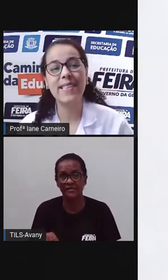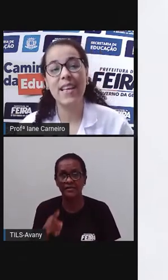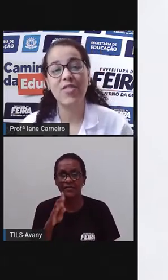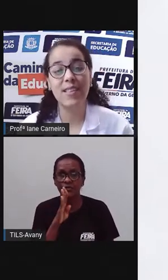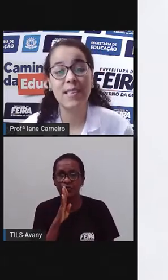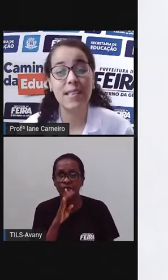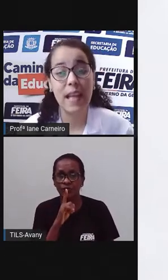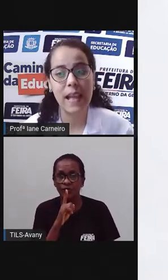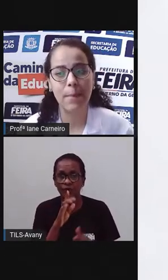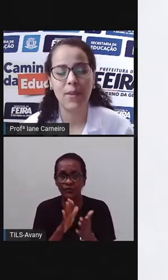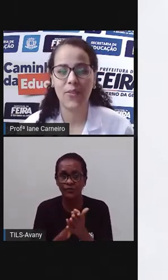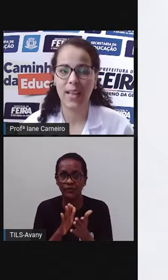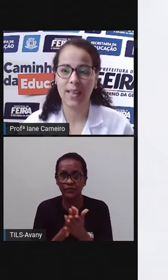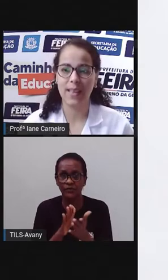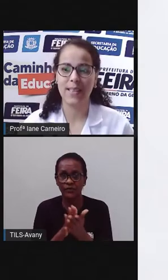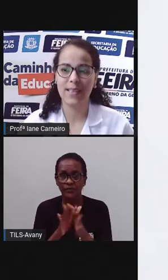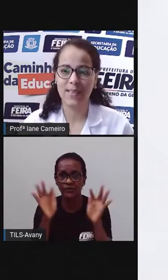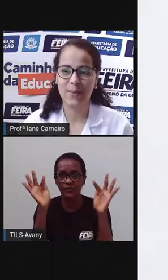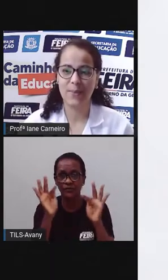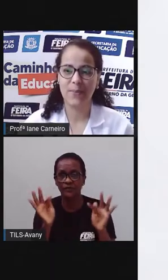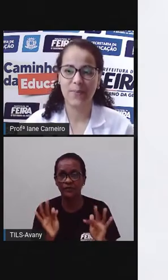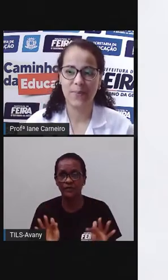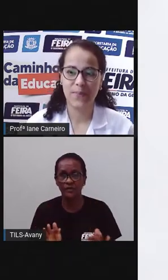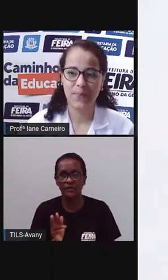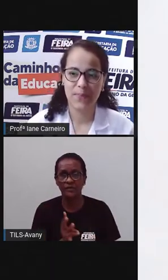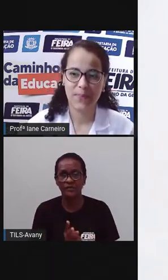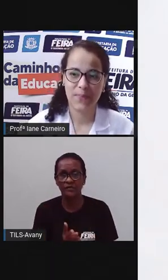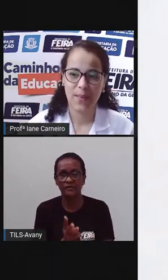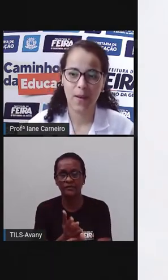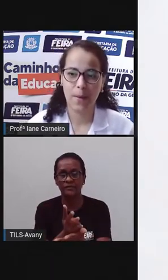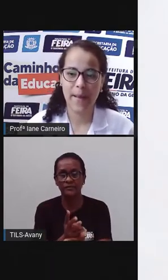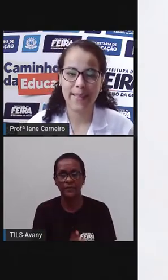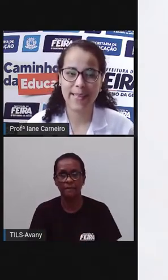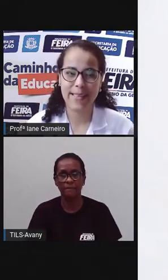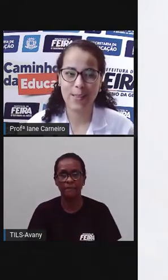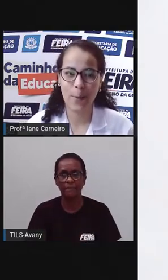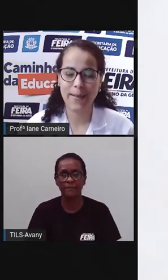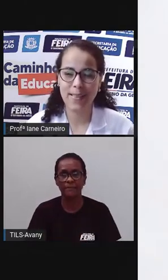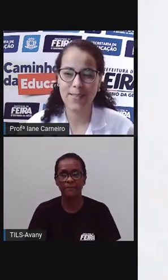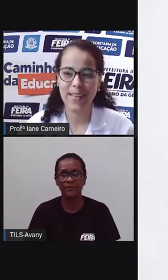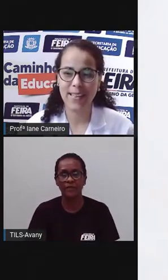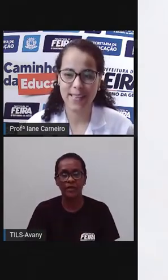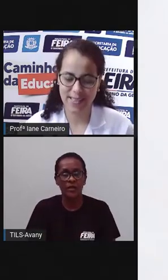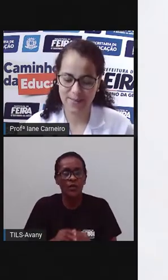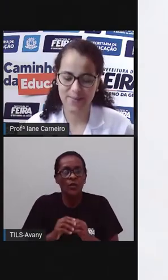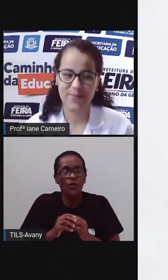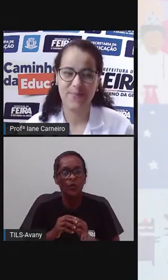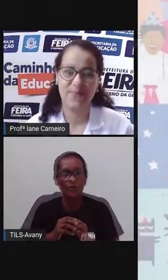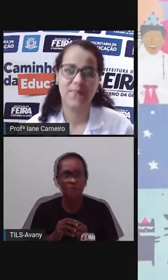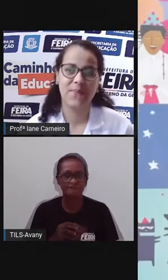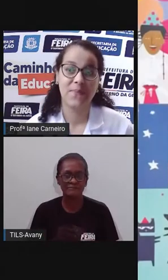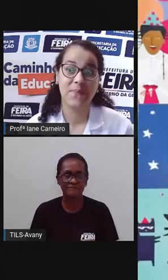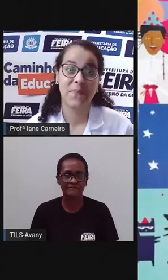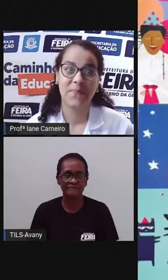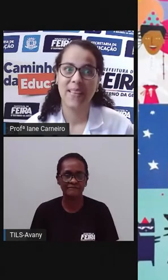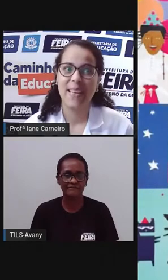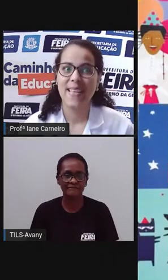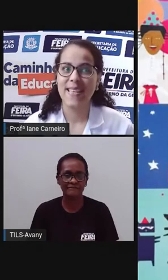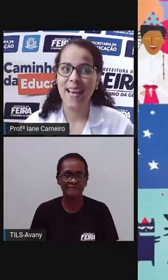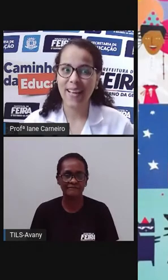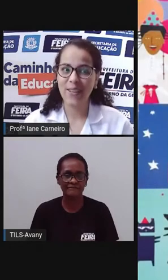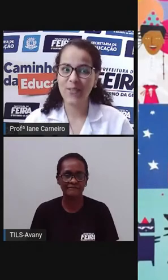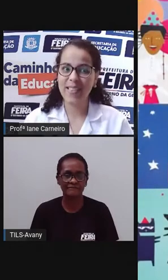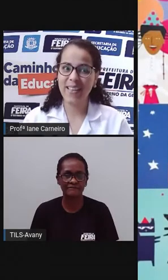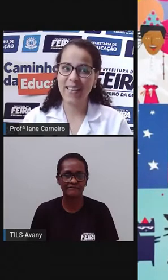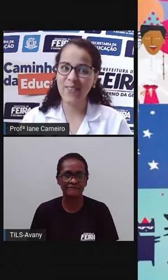Beatriz seja sempre Felipe A Roberta só pelas velhinhas Oi